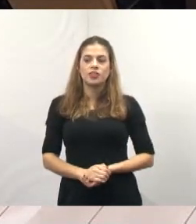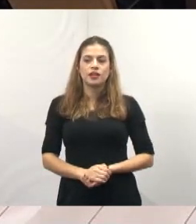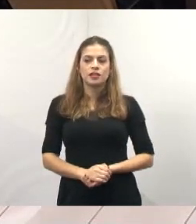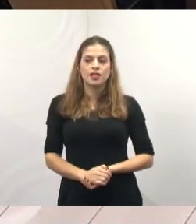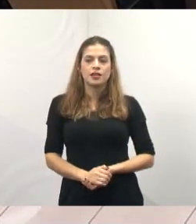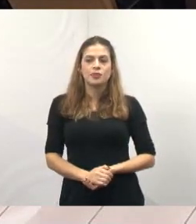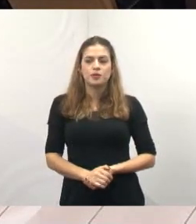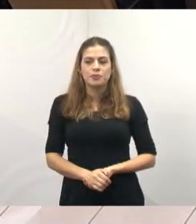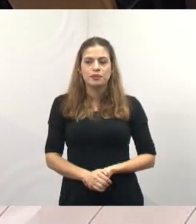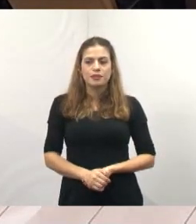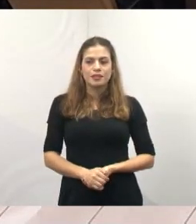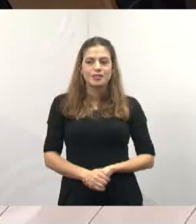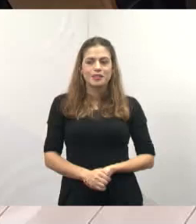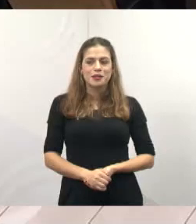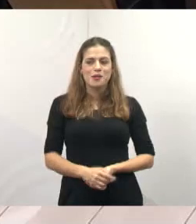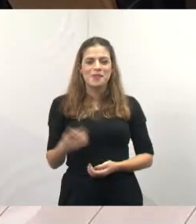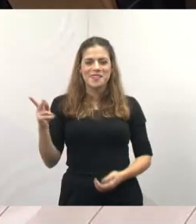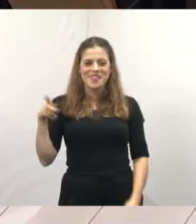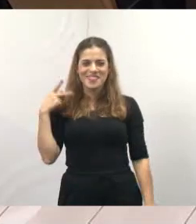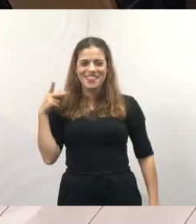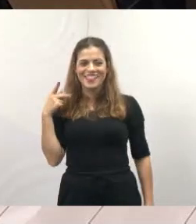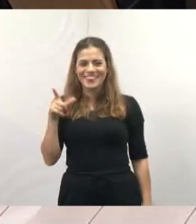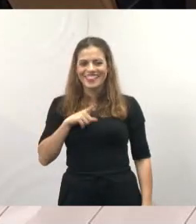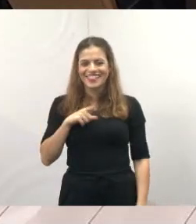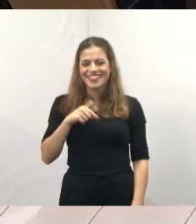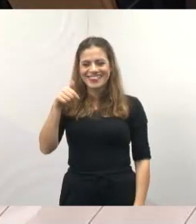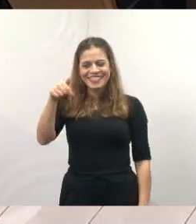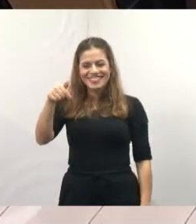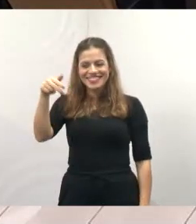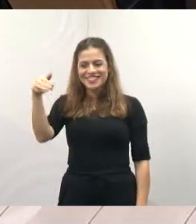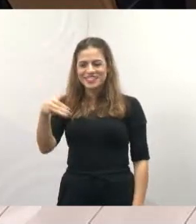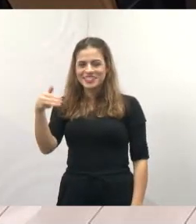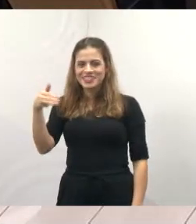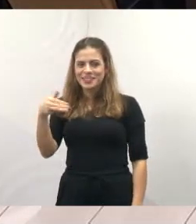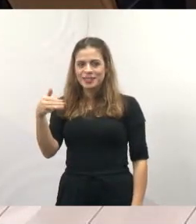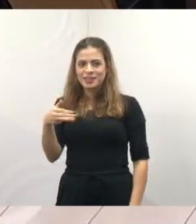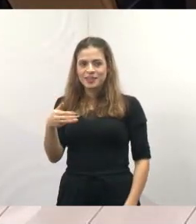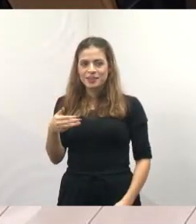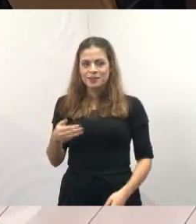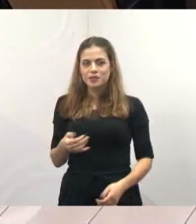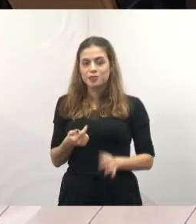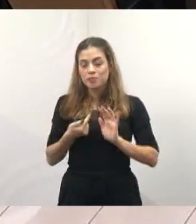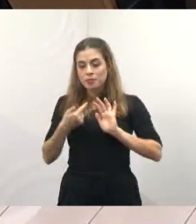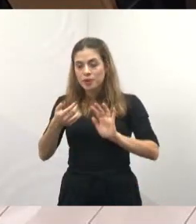Cada vereador tem 7 minutos para se manifestar.